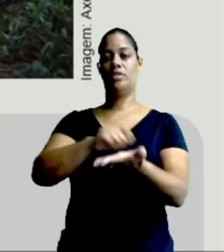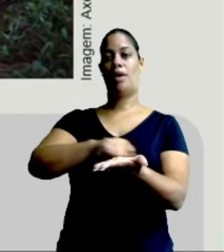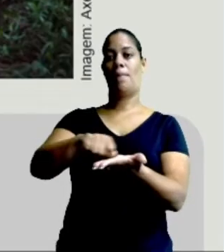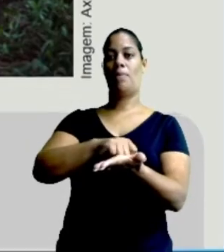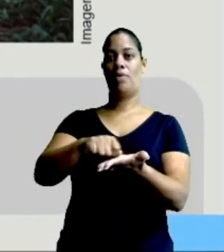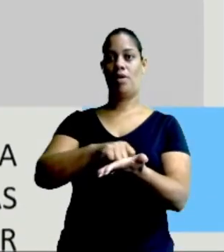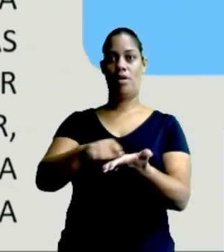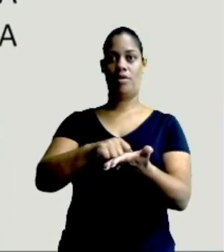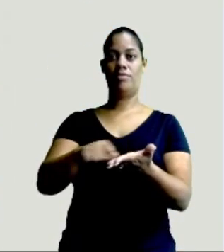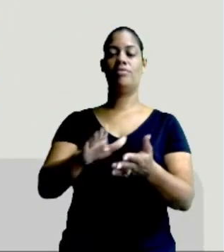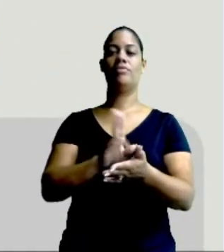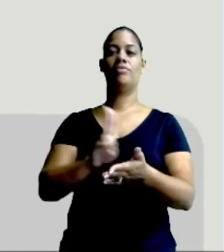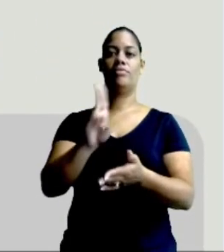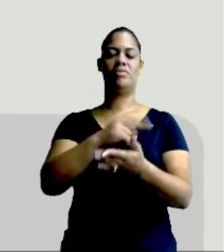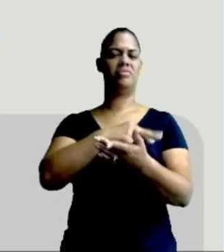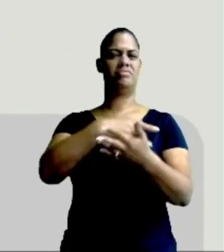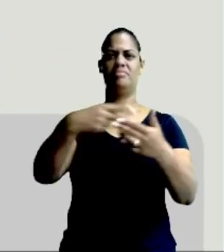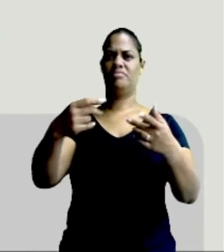borracha.